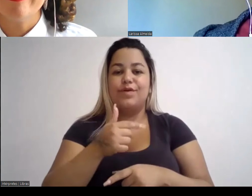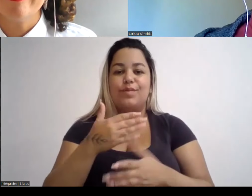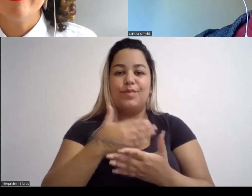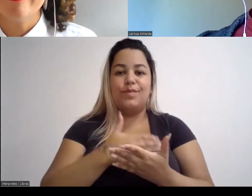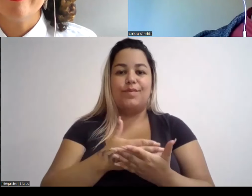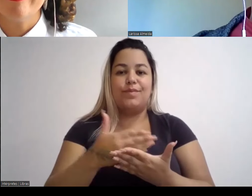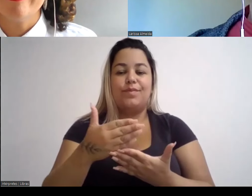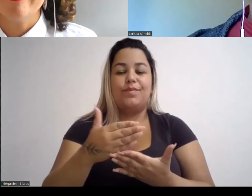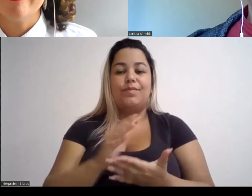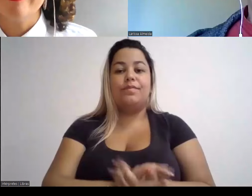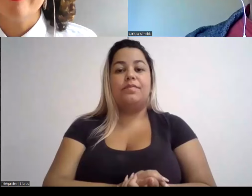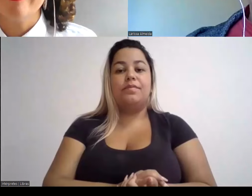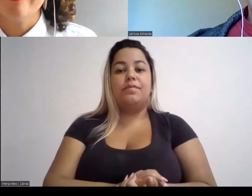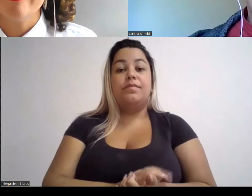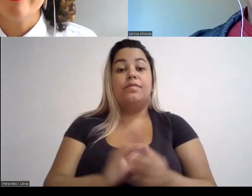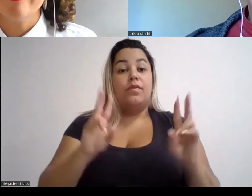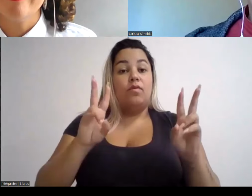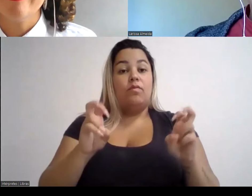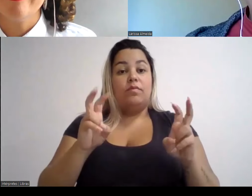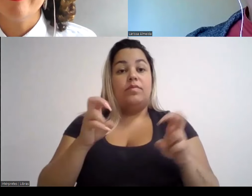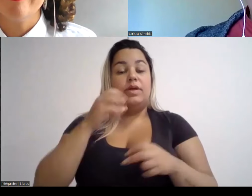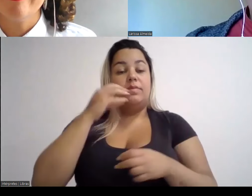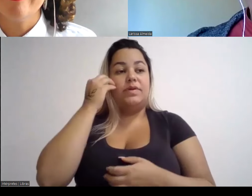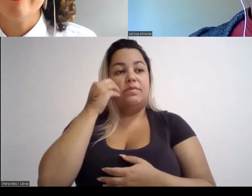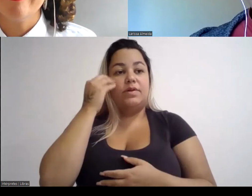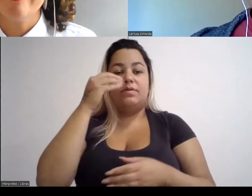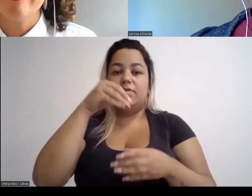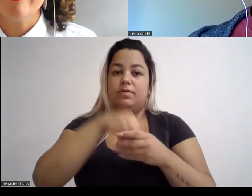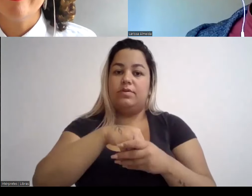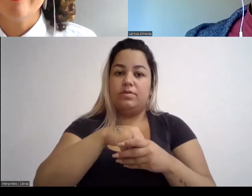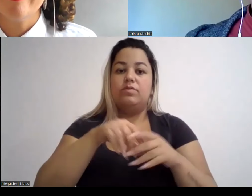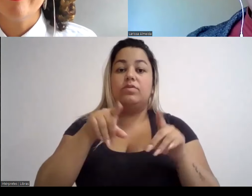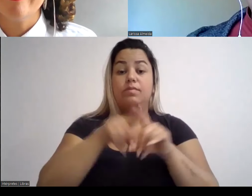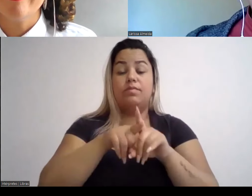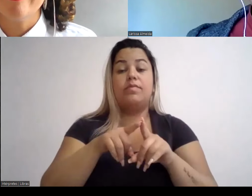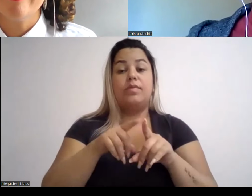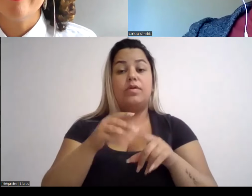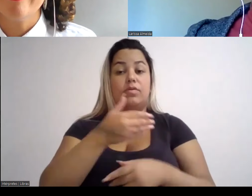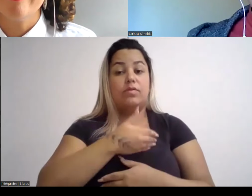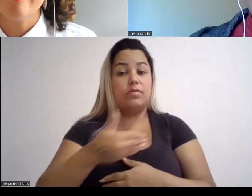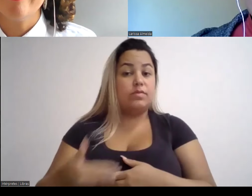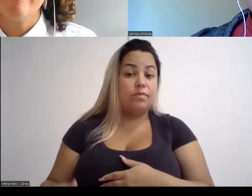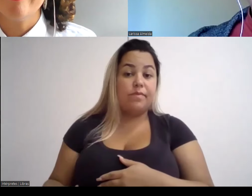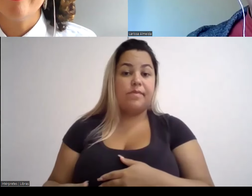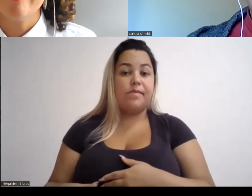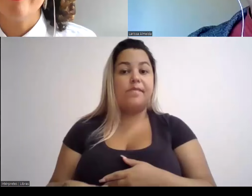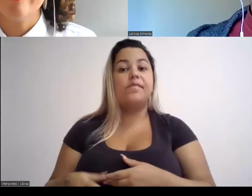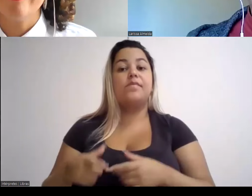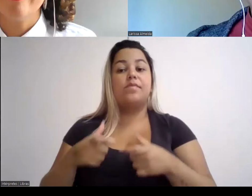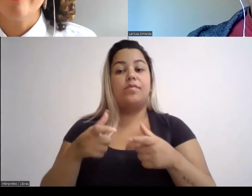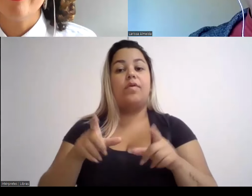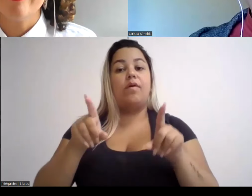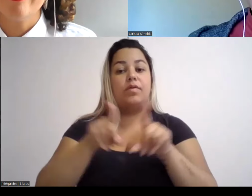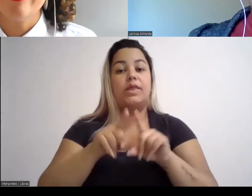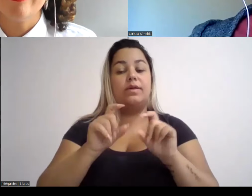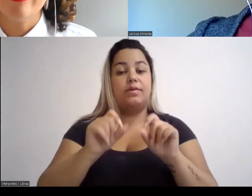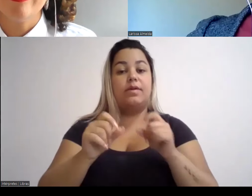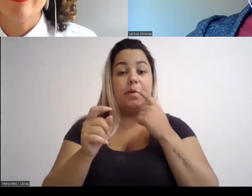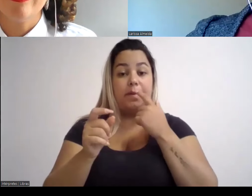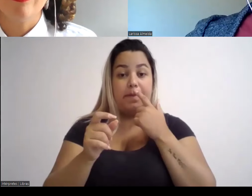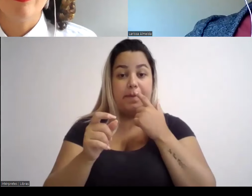pouco sobre a minha experiência dentro dos processos de governança nesse âmbito, né, da